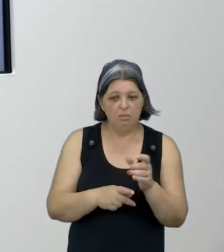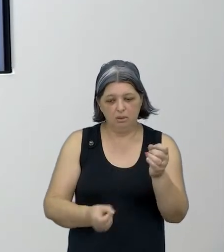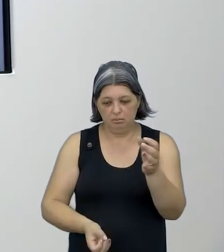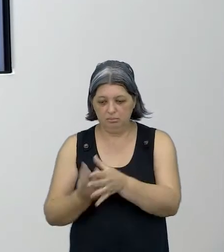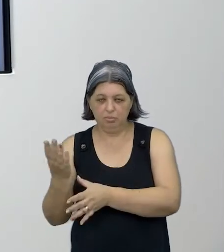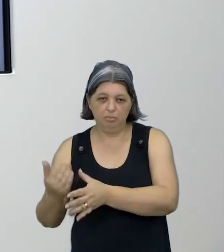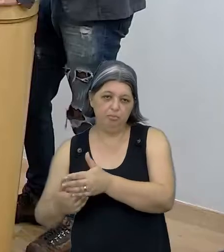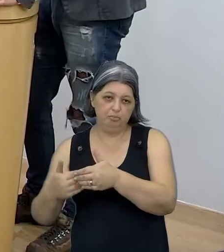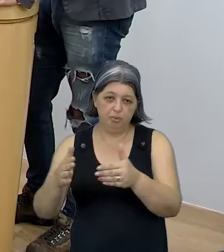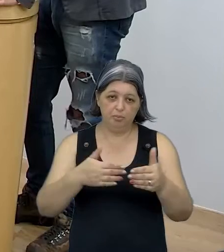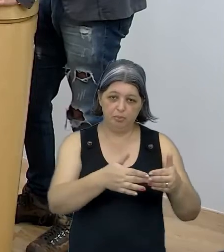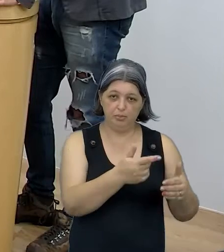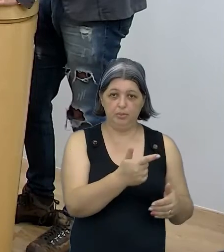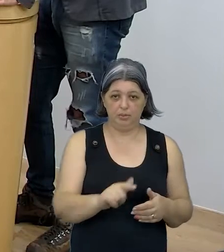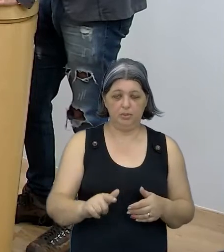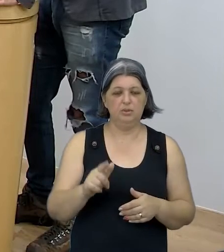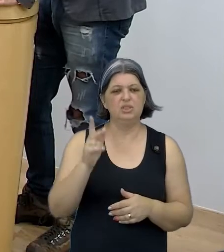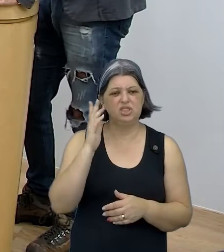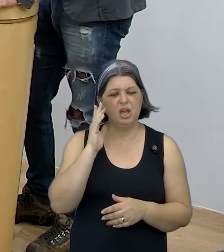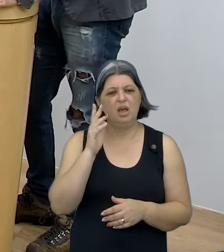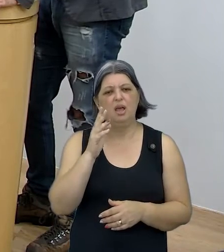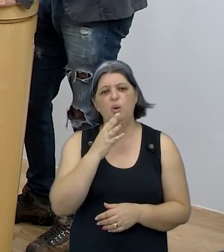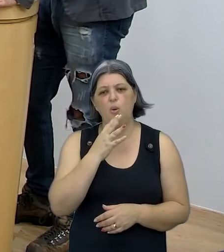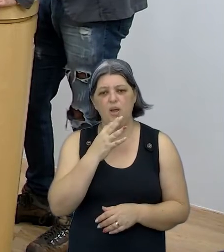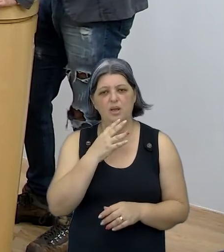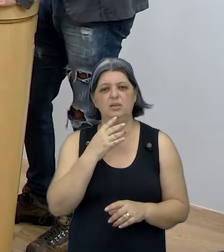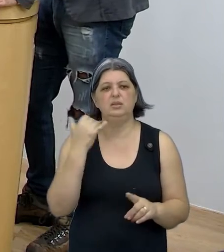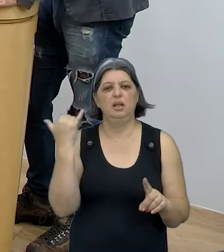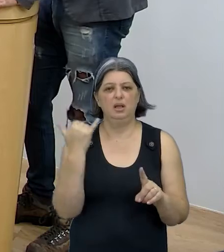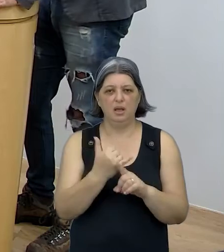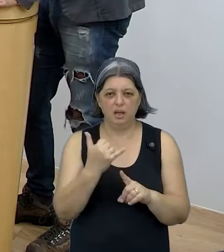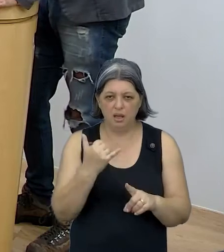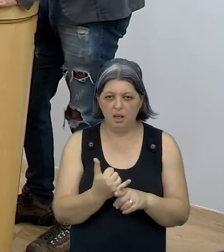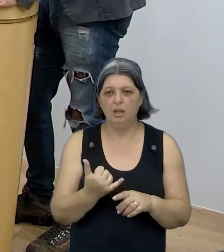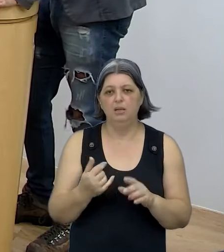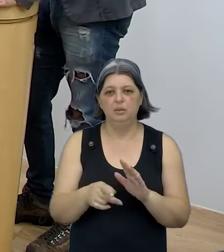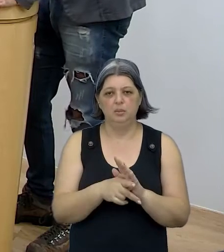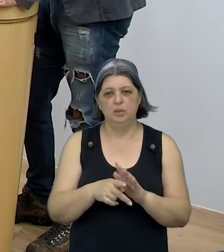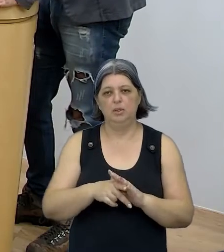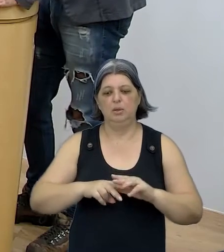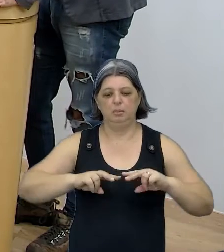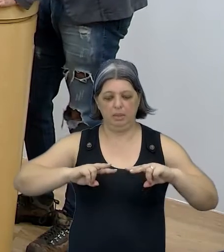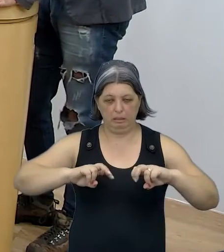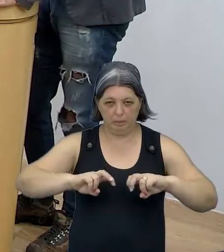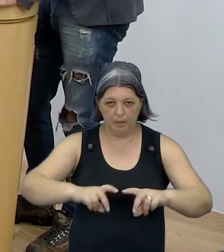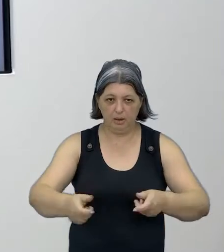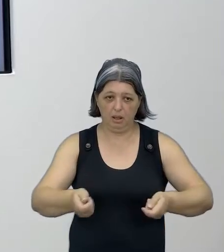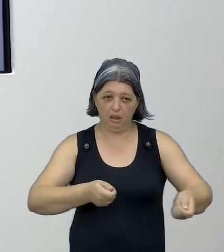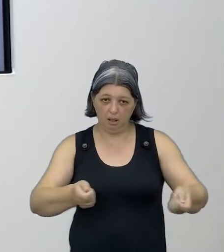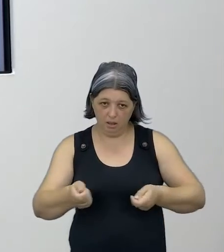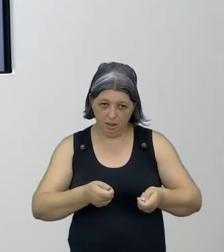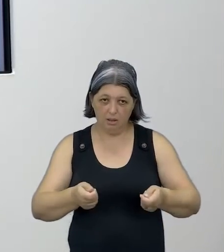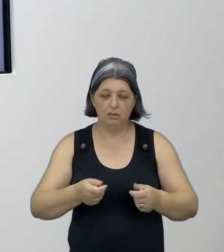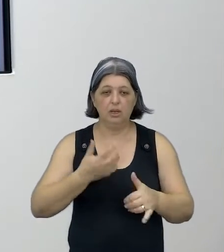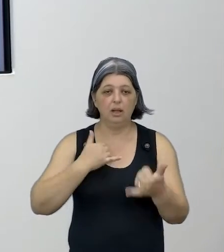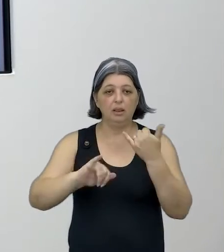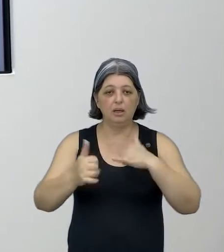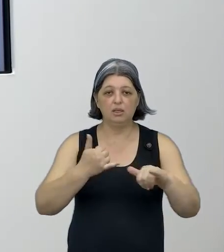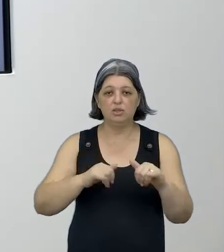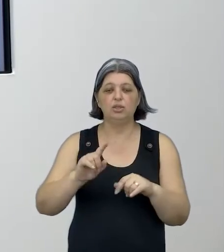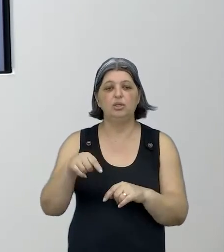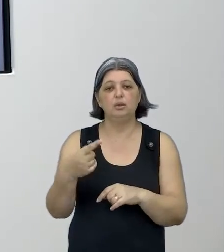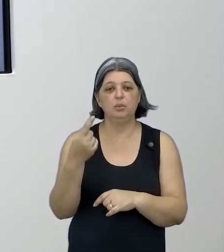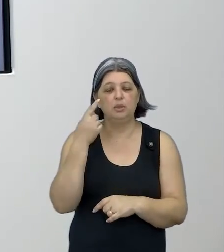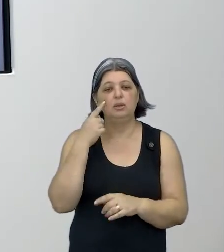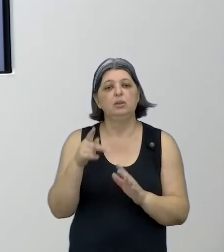ouviu falar de aço, minérios, energia? Depois da indústria de base, vem as